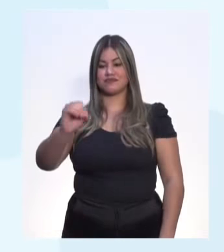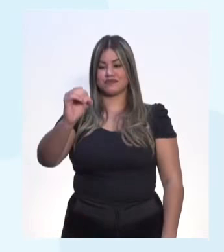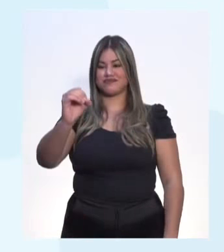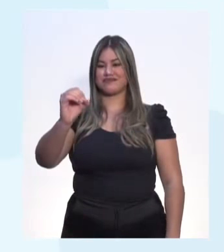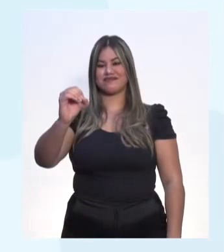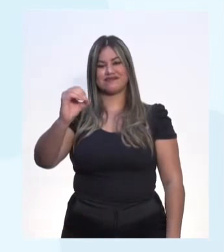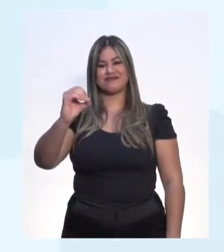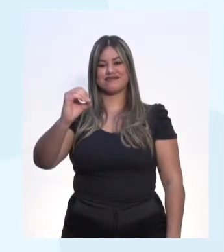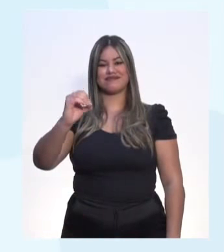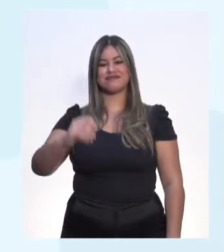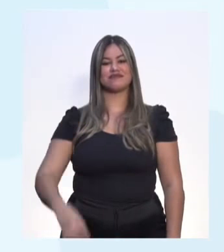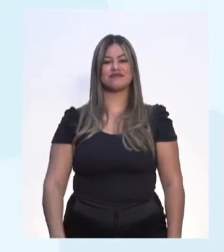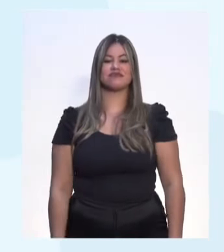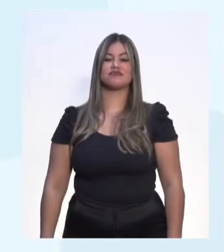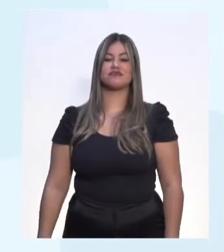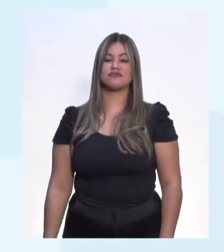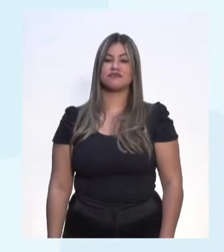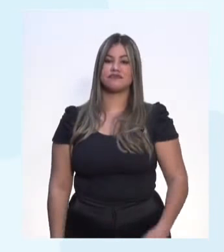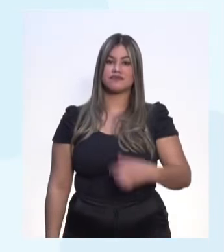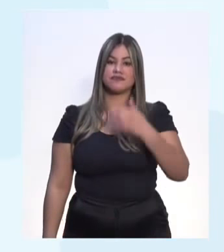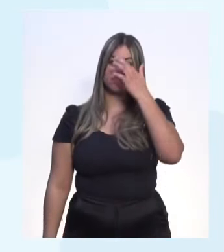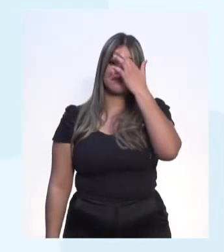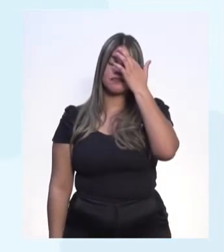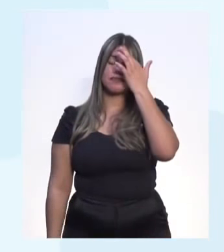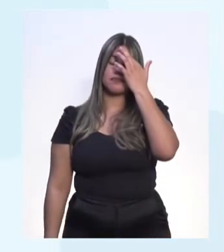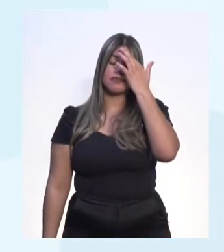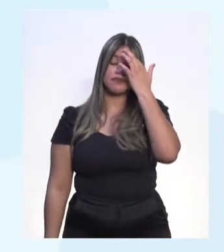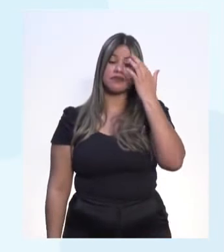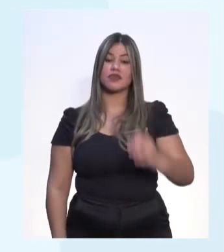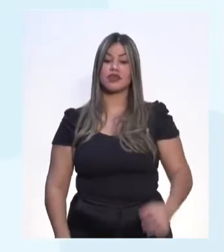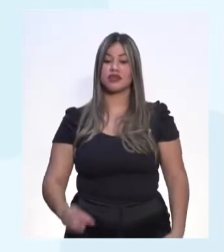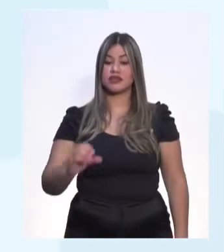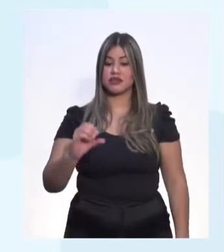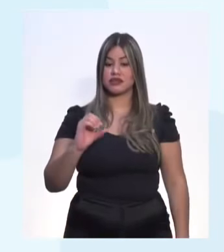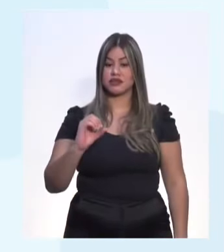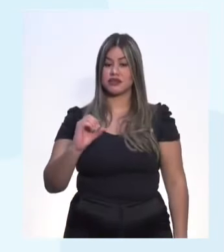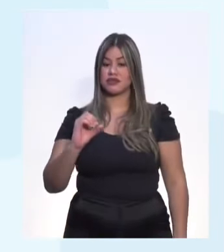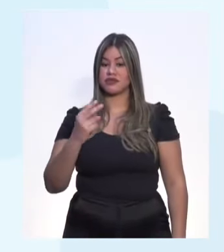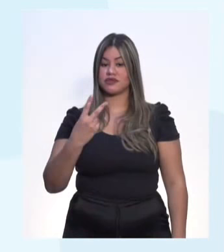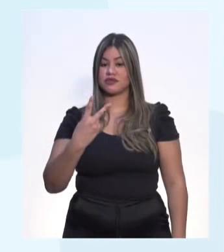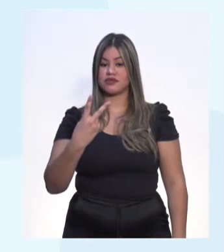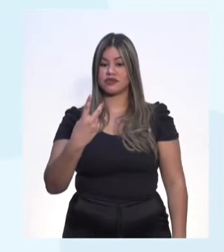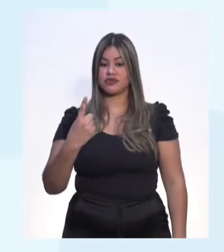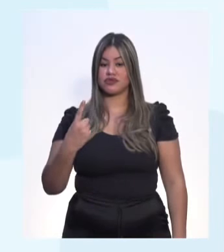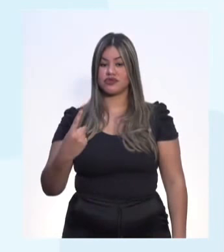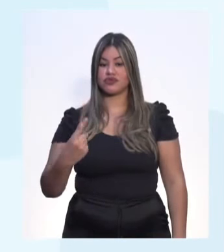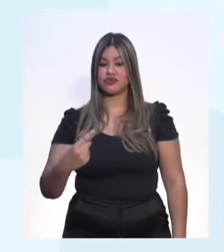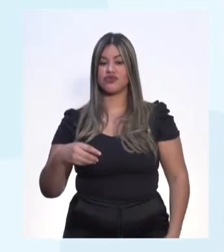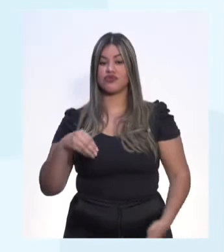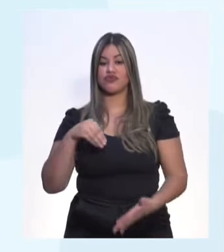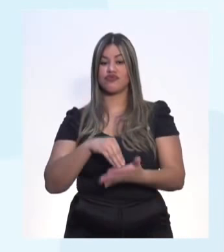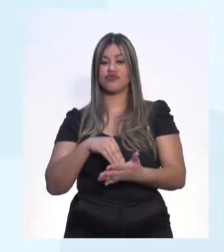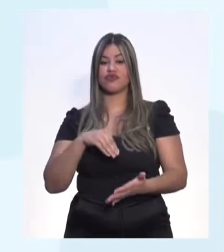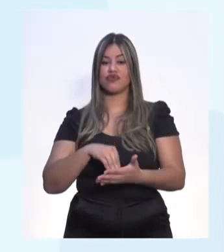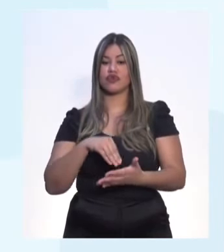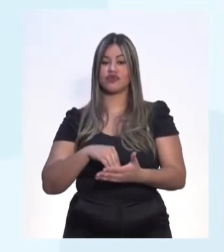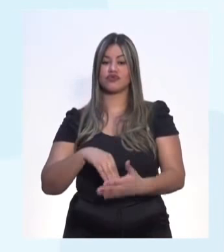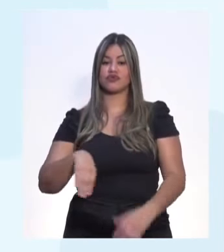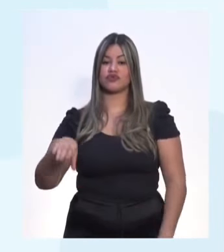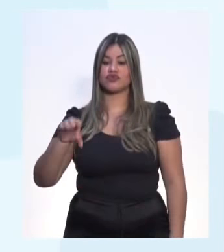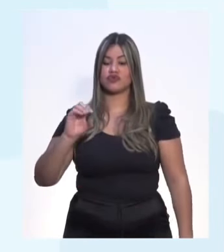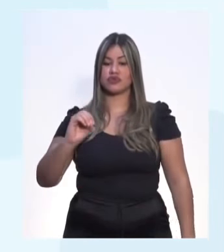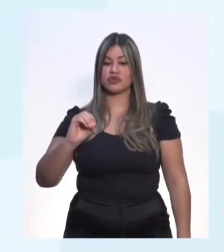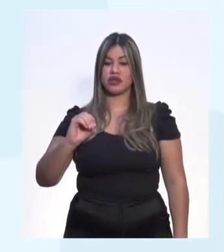Tudo bem então aqui a gente a representação do 21 que na realidade está faltando quem ó tá faltando a representação para o